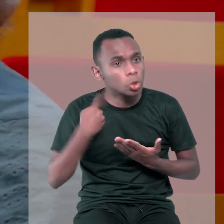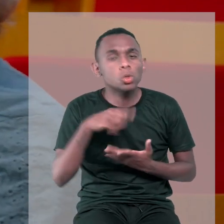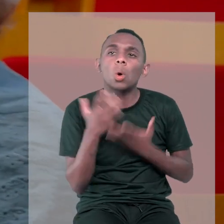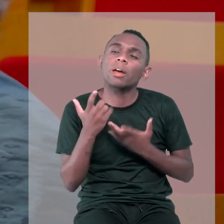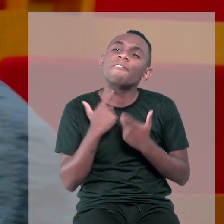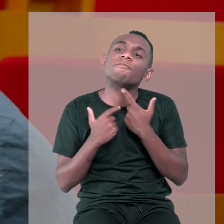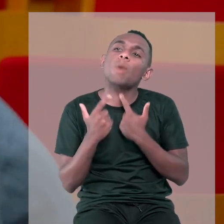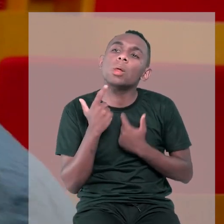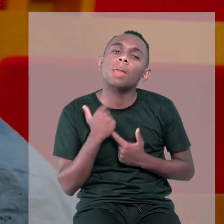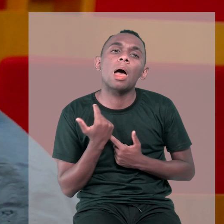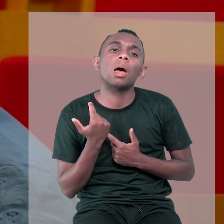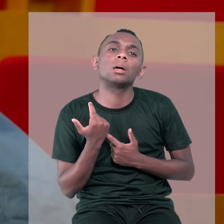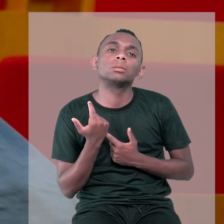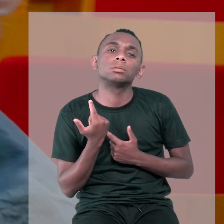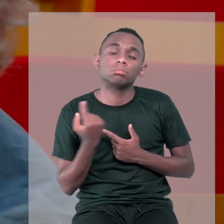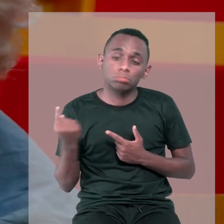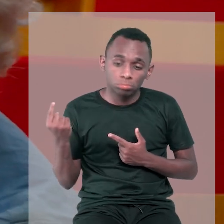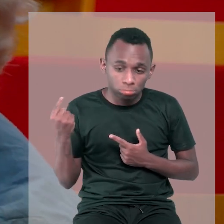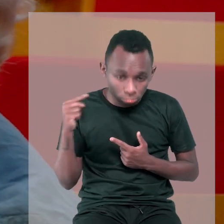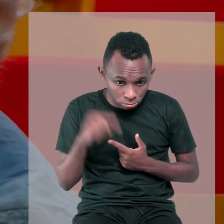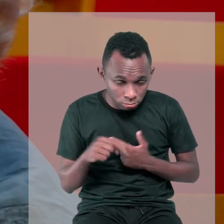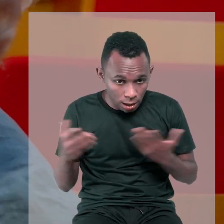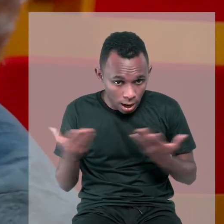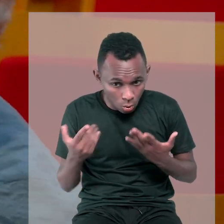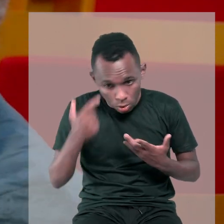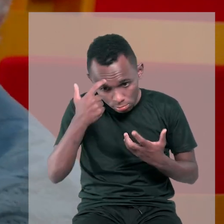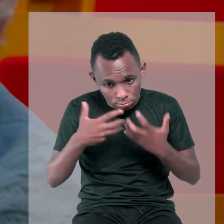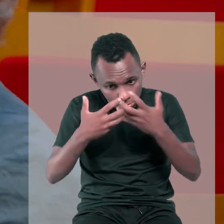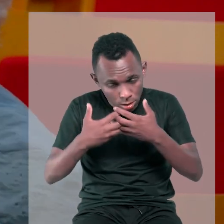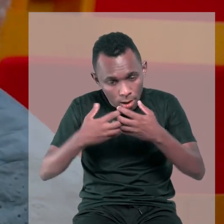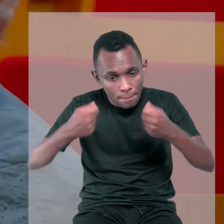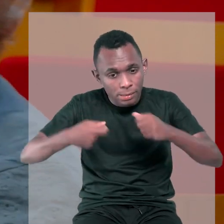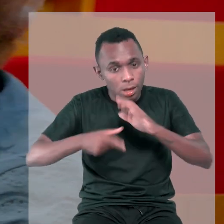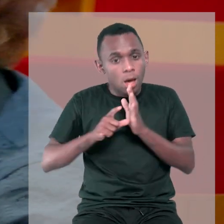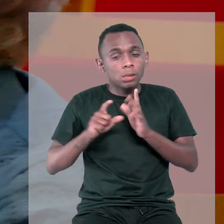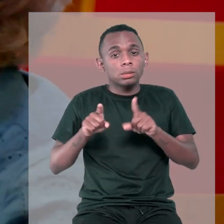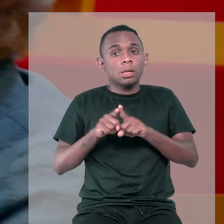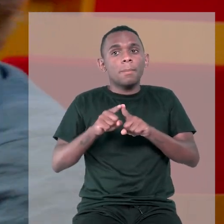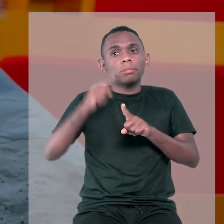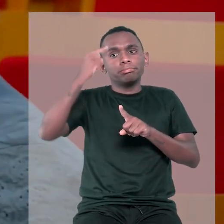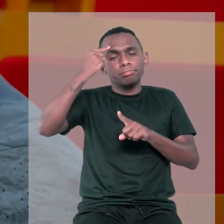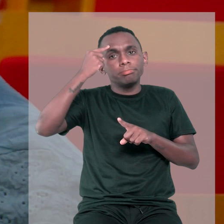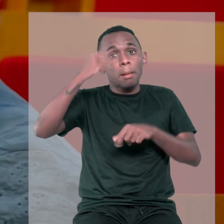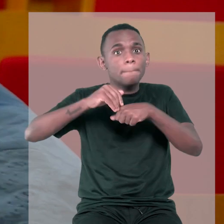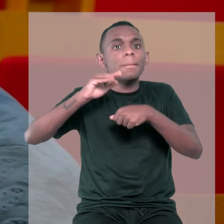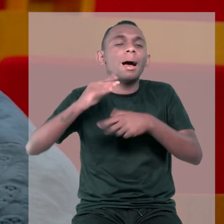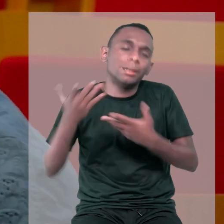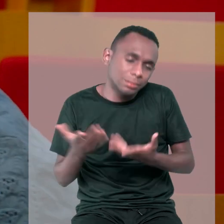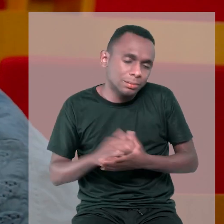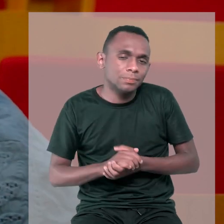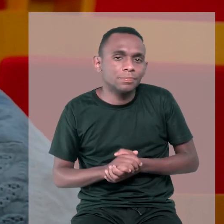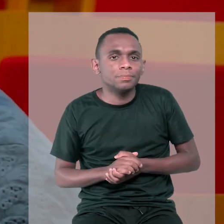esse pensamento, a gente precisa também pensar um pouco mais, fazer de novo o